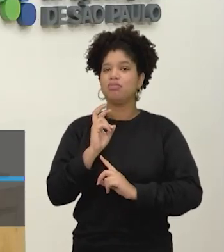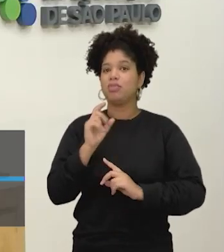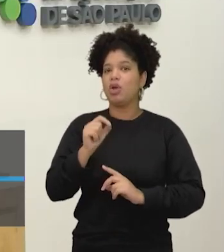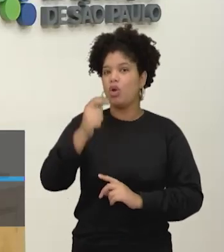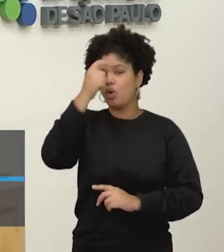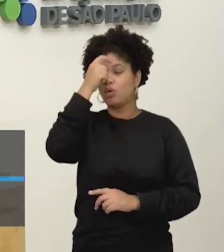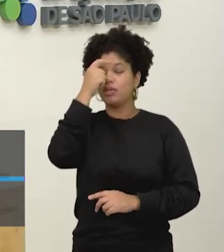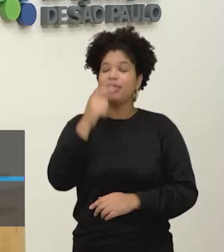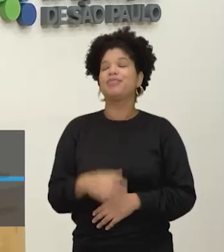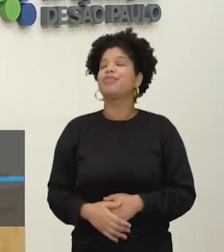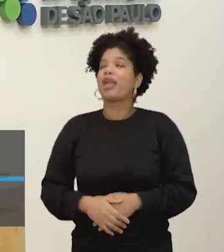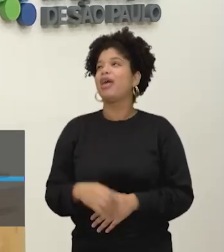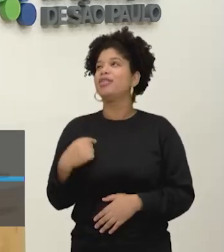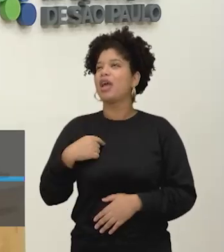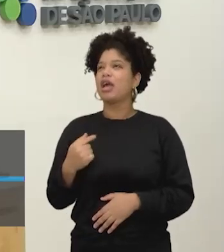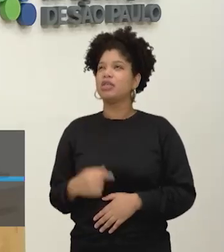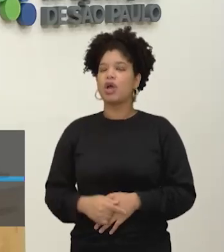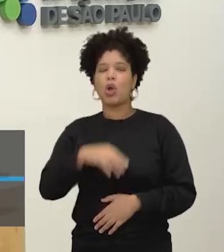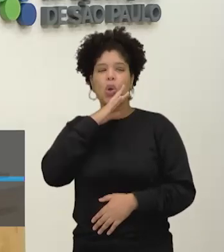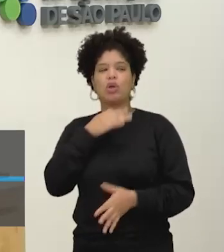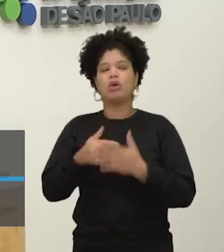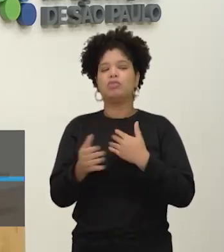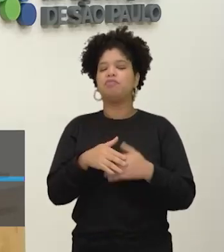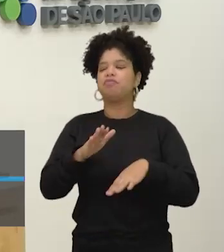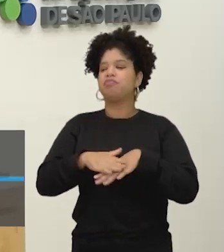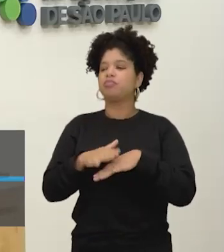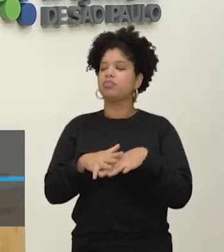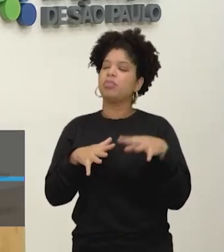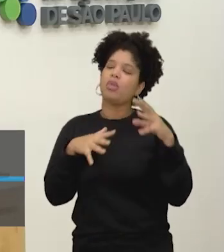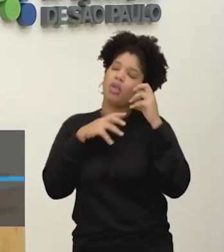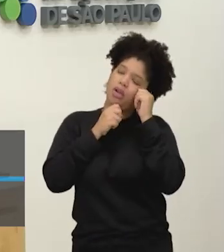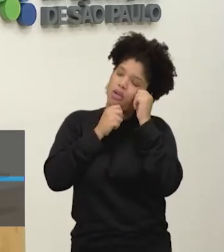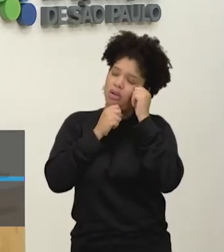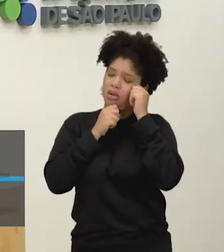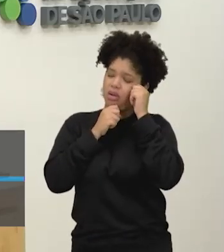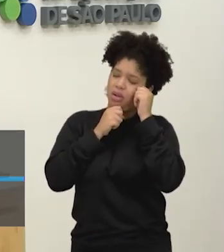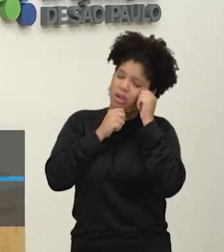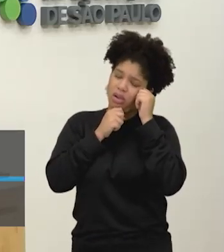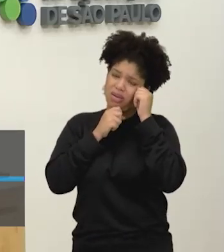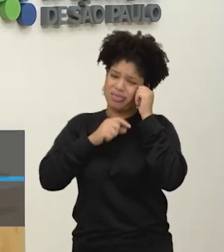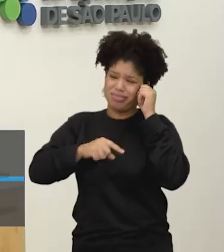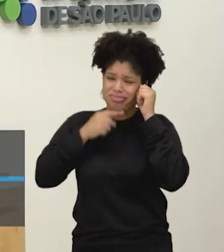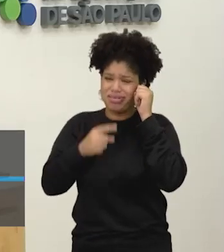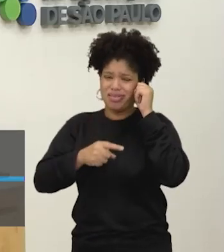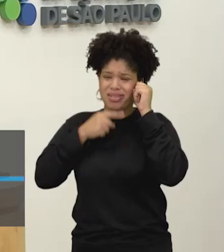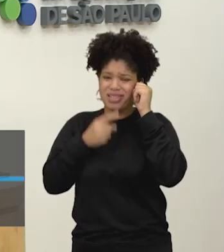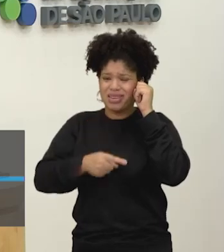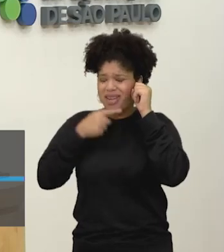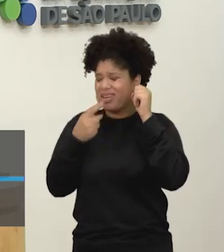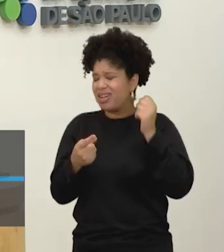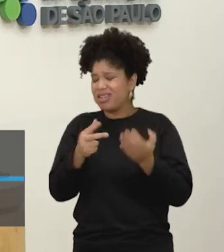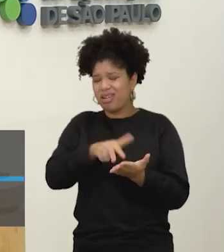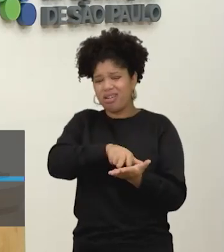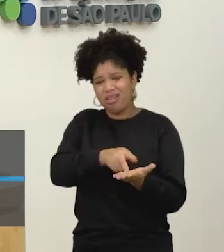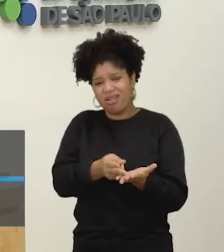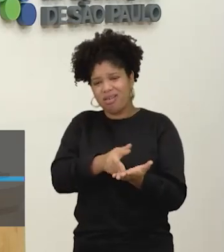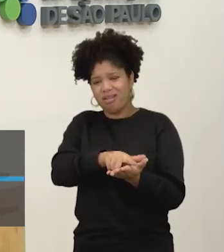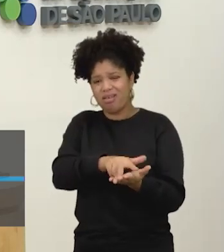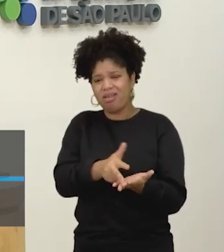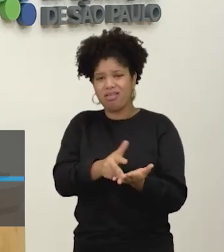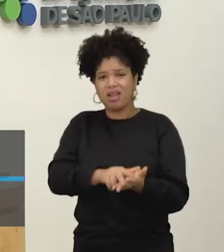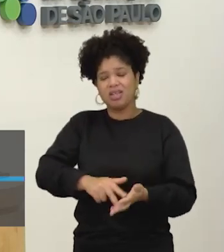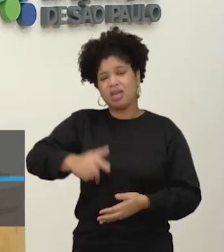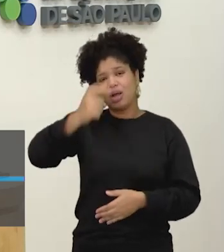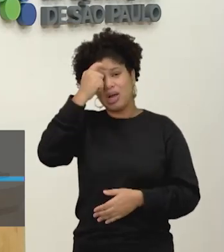Eu vou dormir, colocar minha cabeça... Não adianta. Esse morcego grita. A consciência. Se você